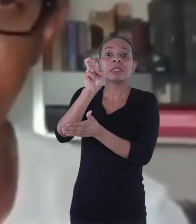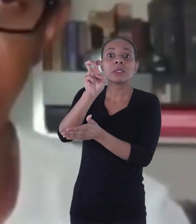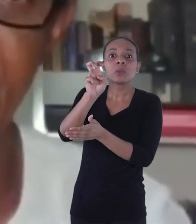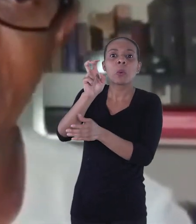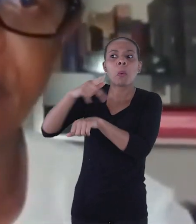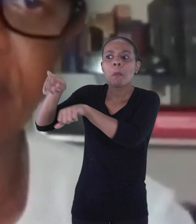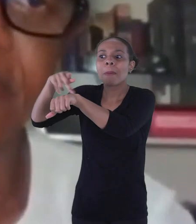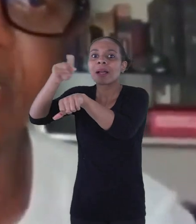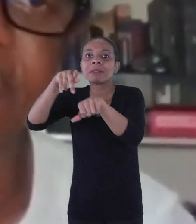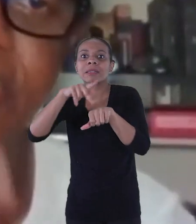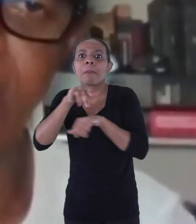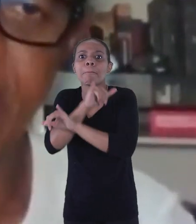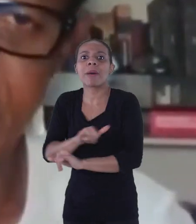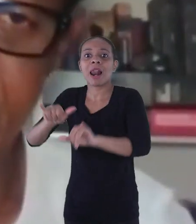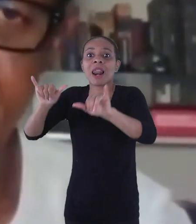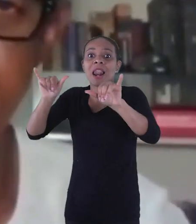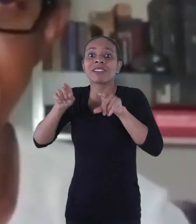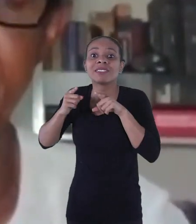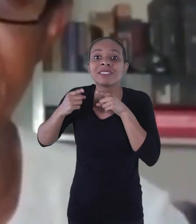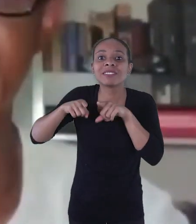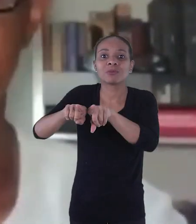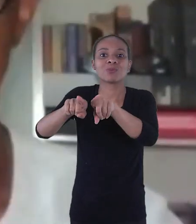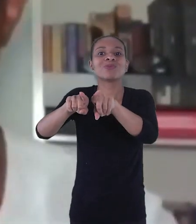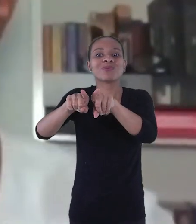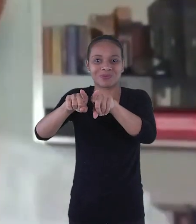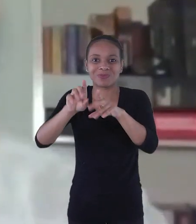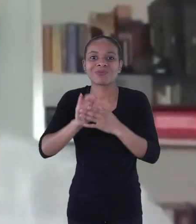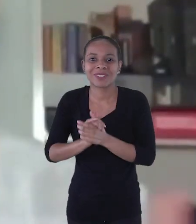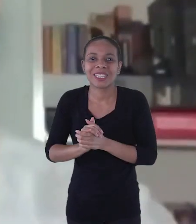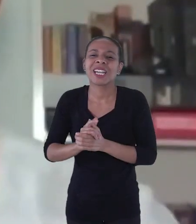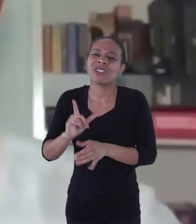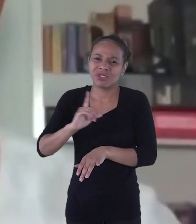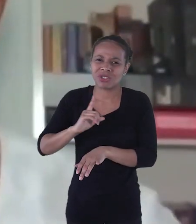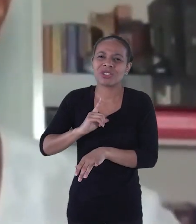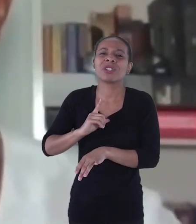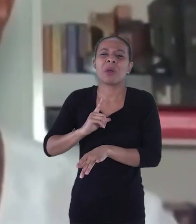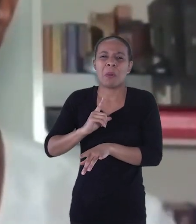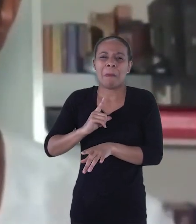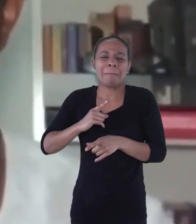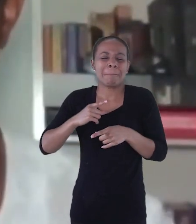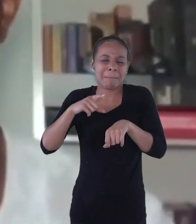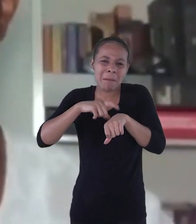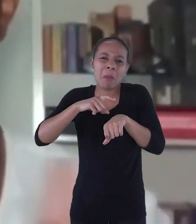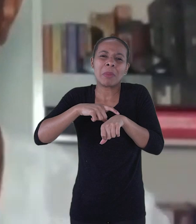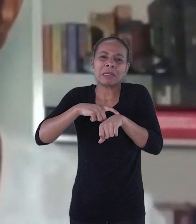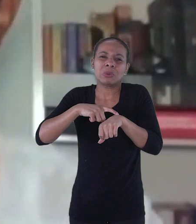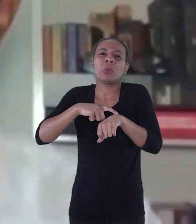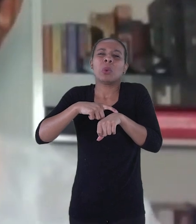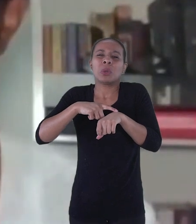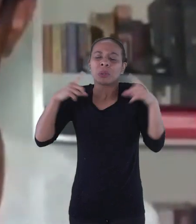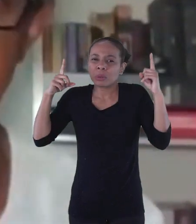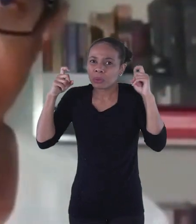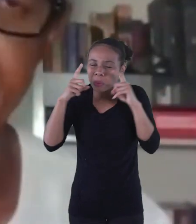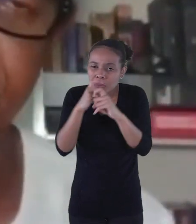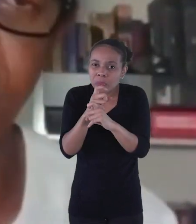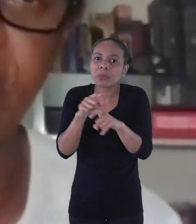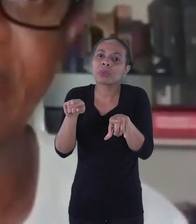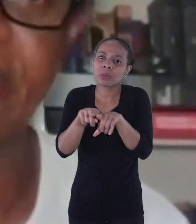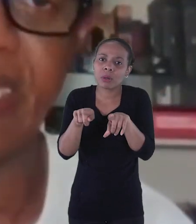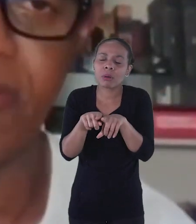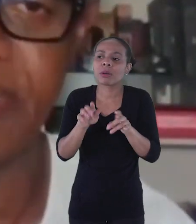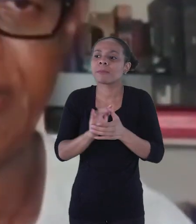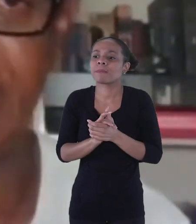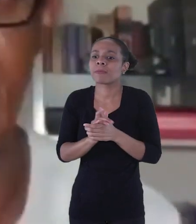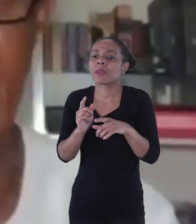consecutivamente. E aí, quer dizer, já tinha uma crise inicial a partir de 61, porque o caso de alvenaria